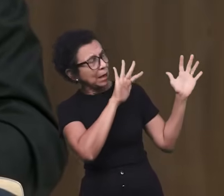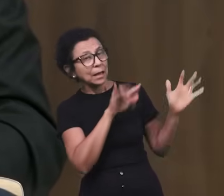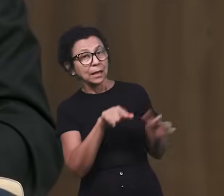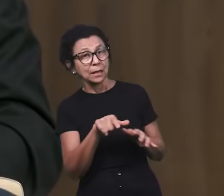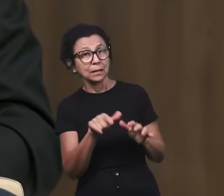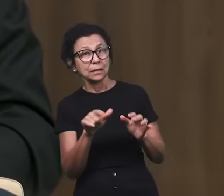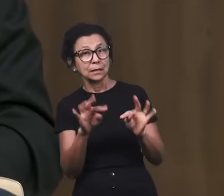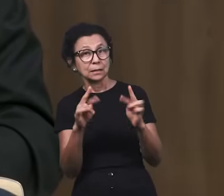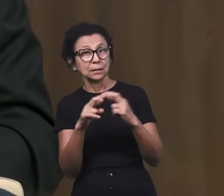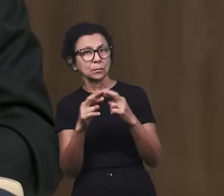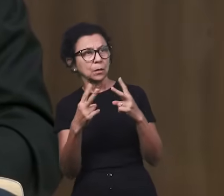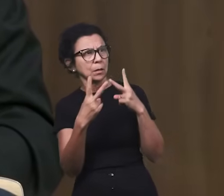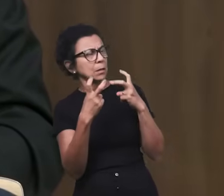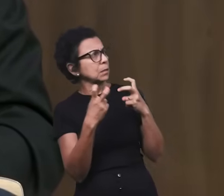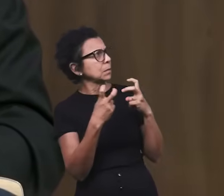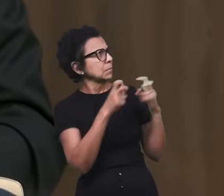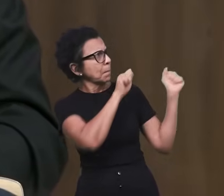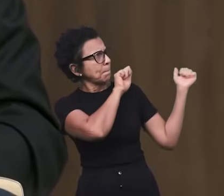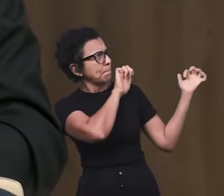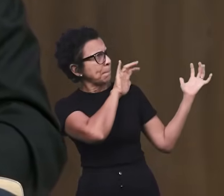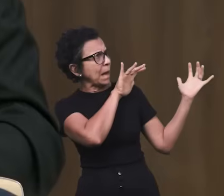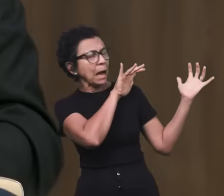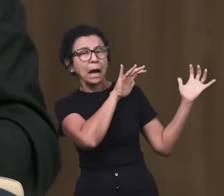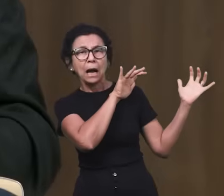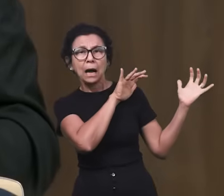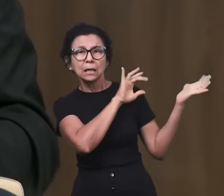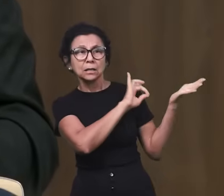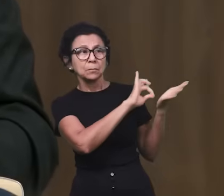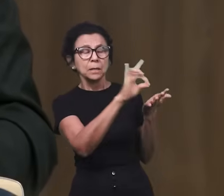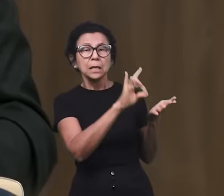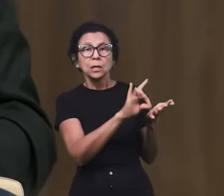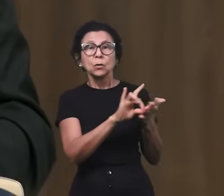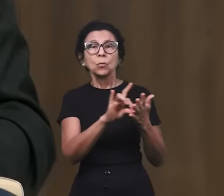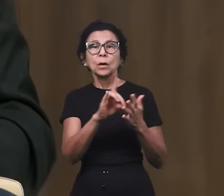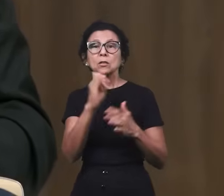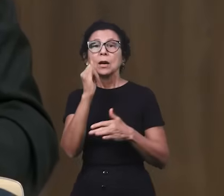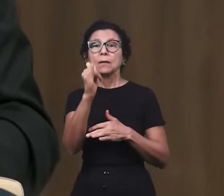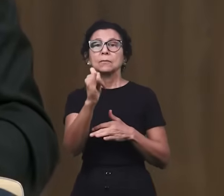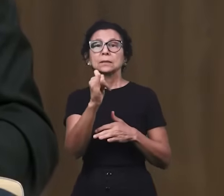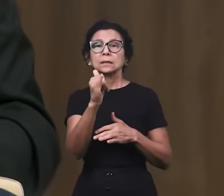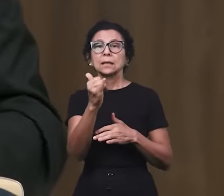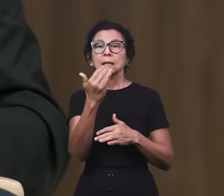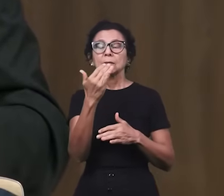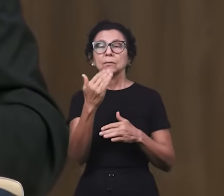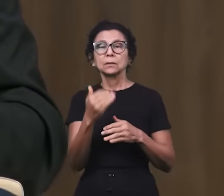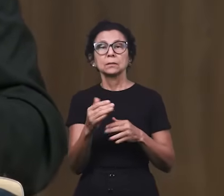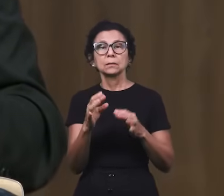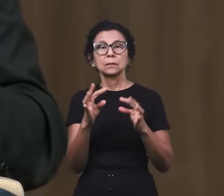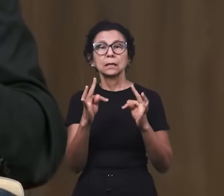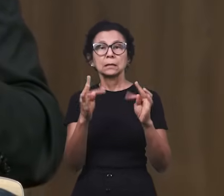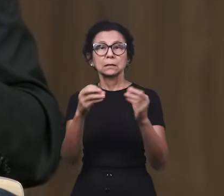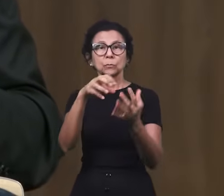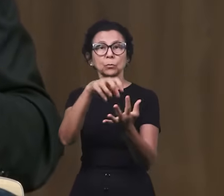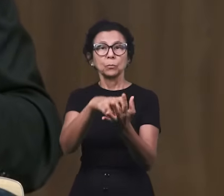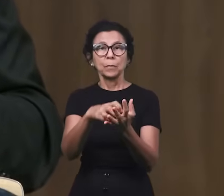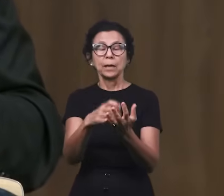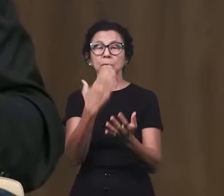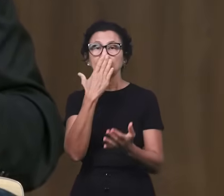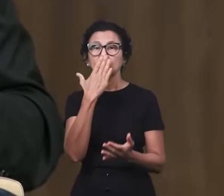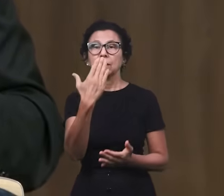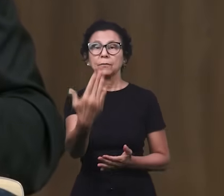vezes de longe eles já percebiam, porque era uma posição perigosa, e avisava as